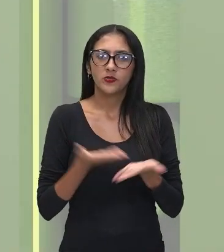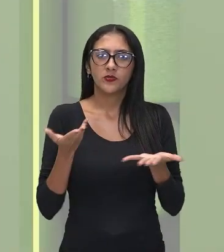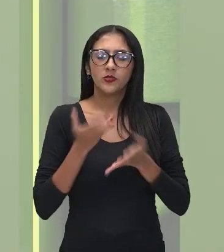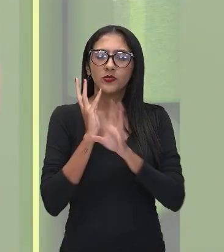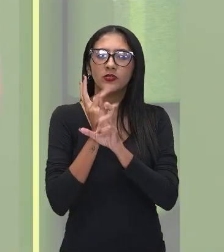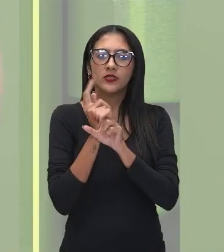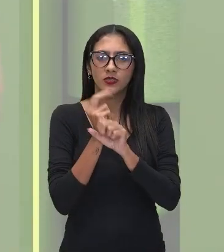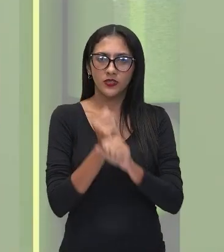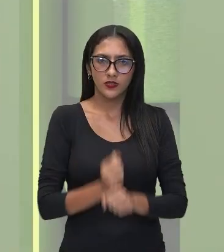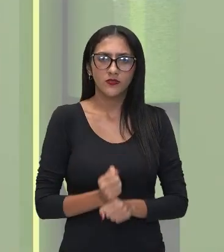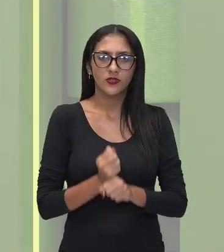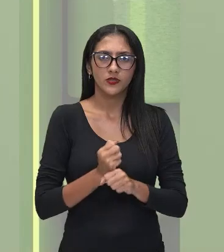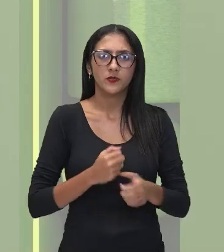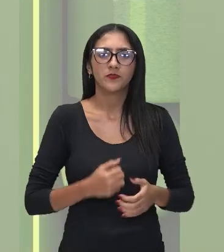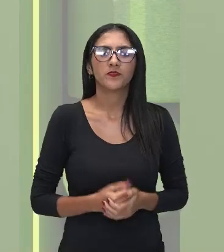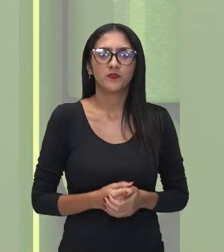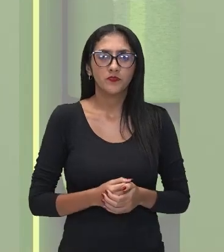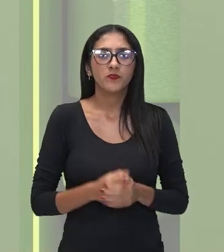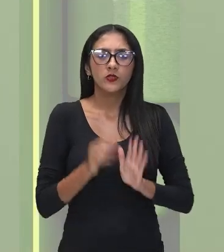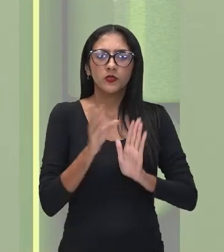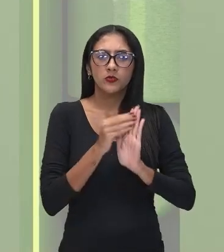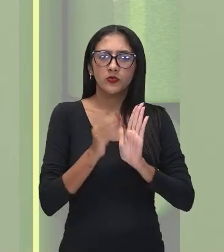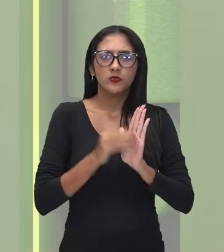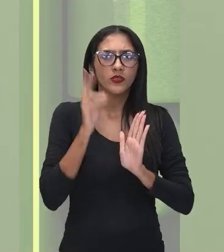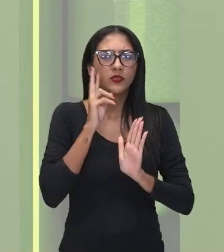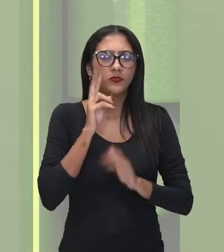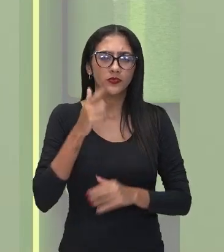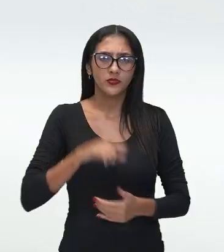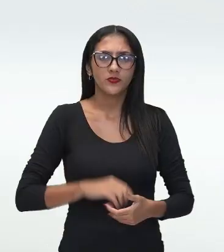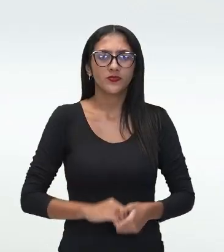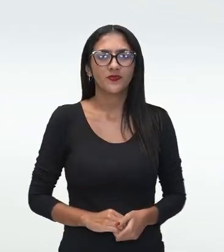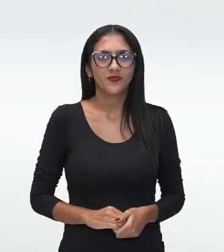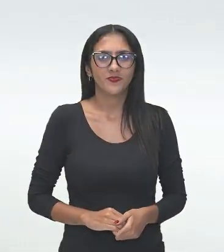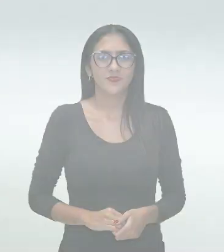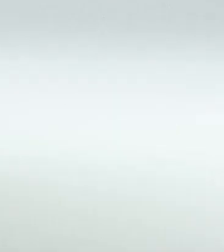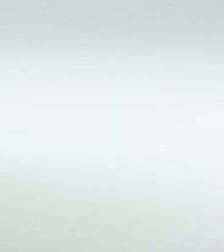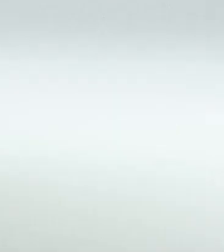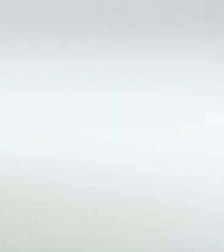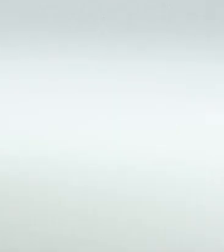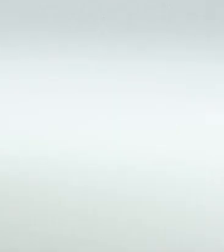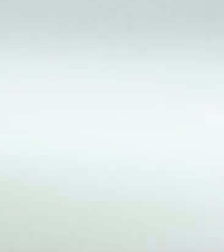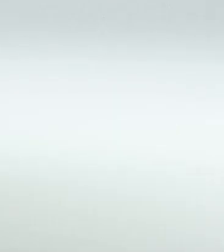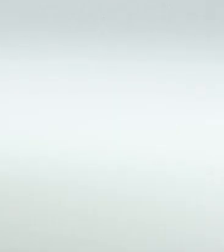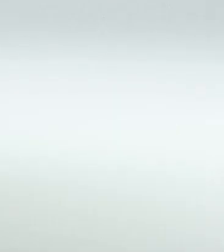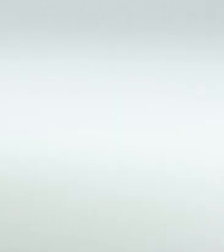nossa revisão falando sobre, vamos lá?